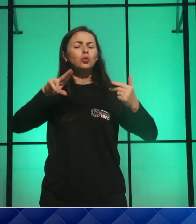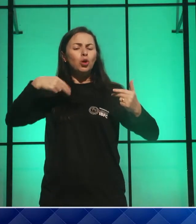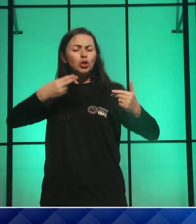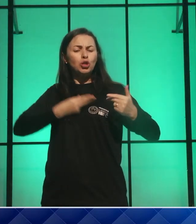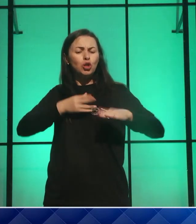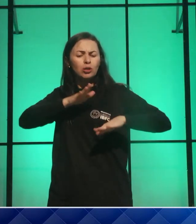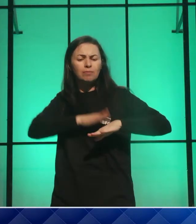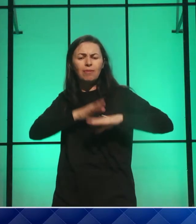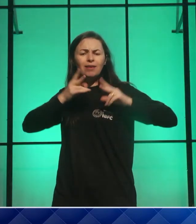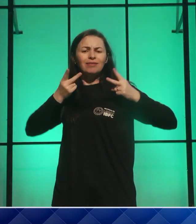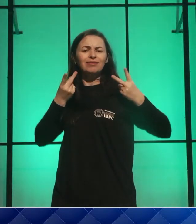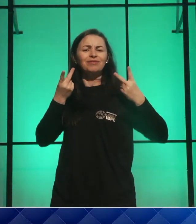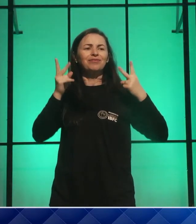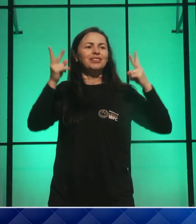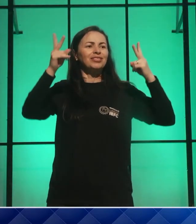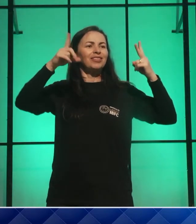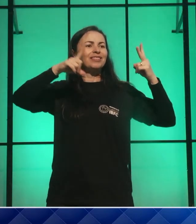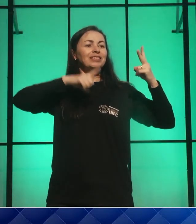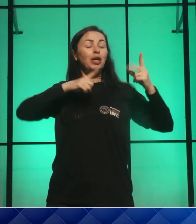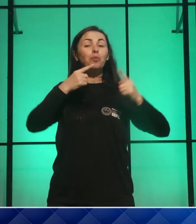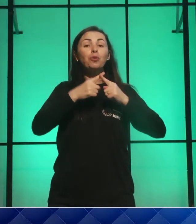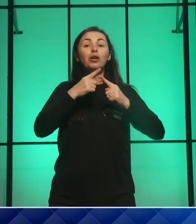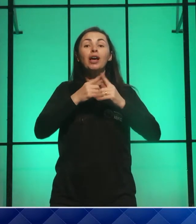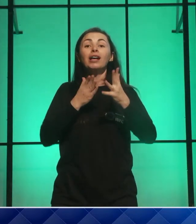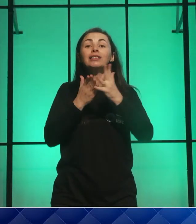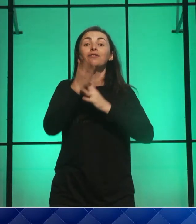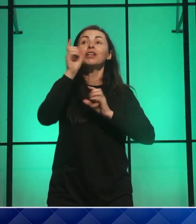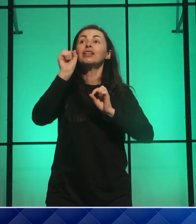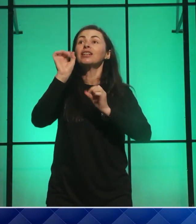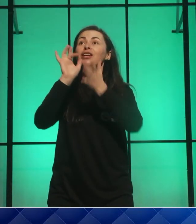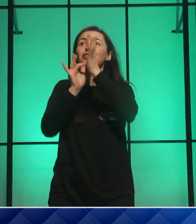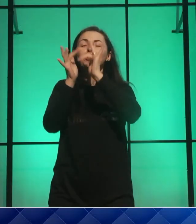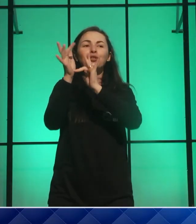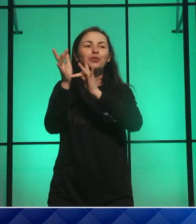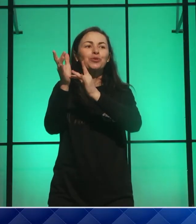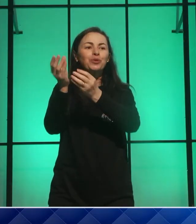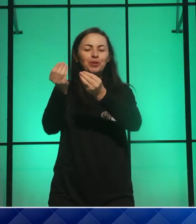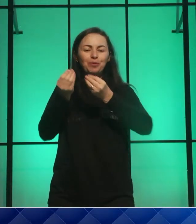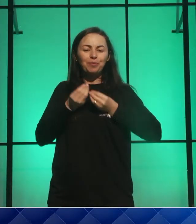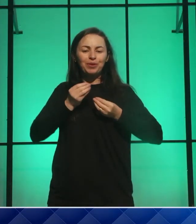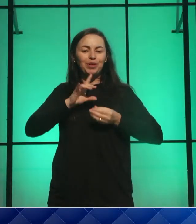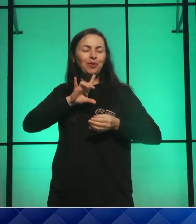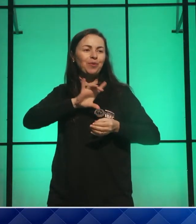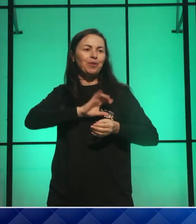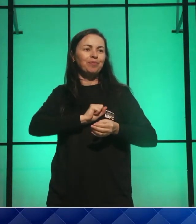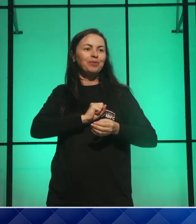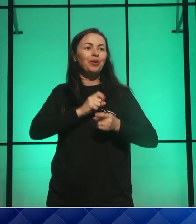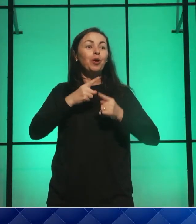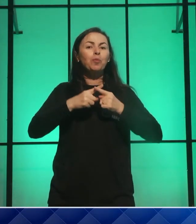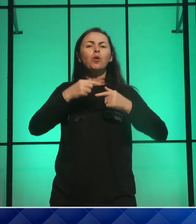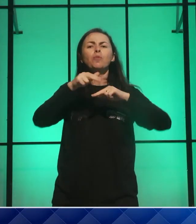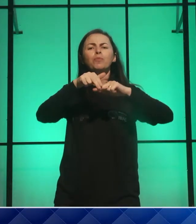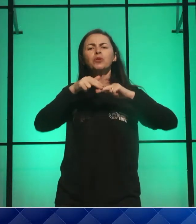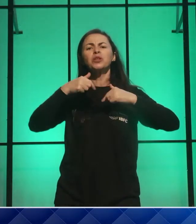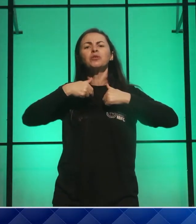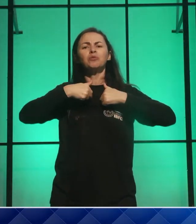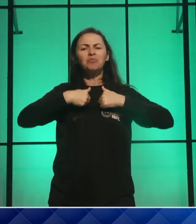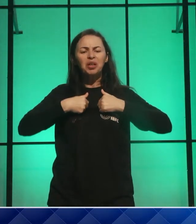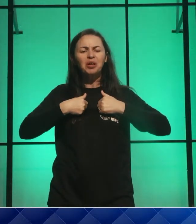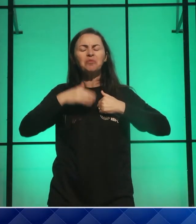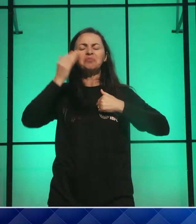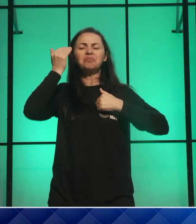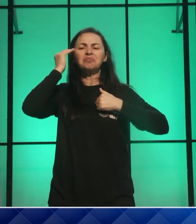do que vencedores, por meio daquele que nos amou. E ele diz, pois eu estou convencido, eu